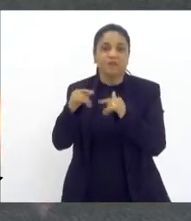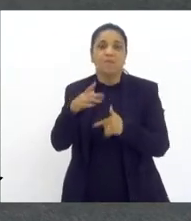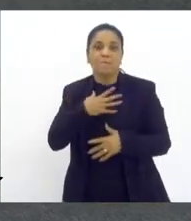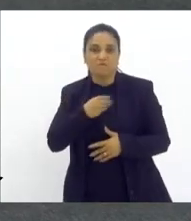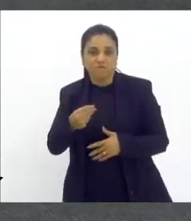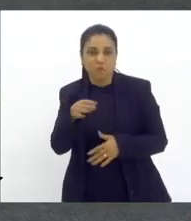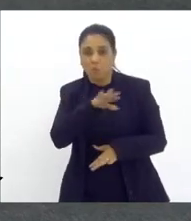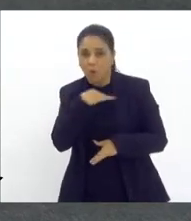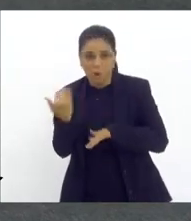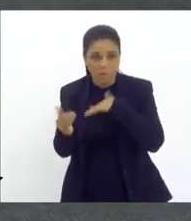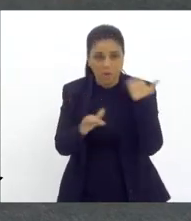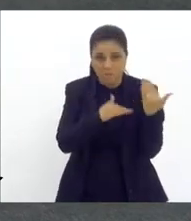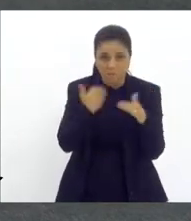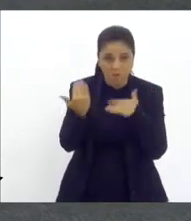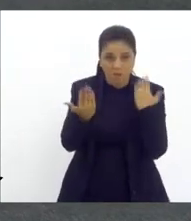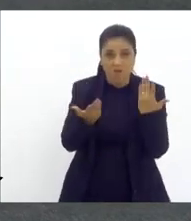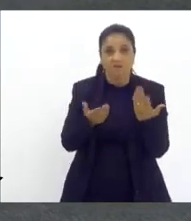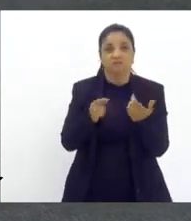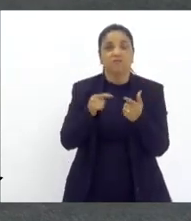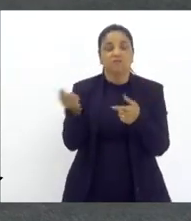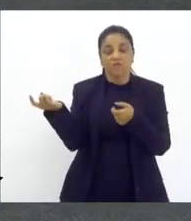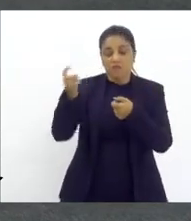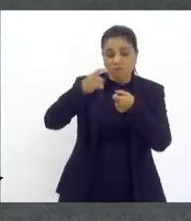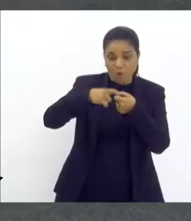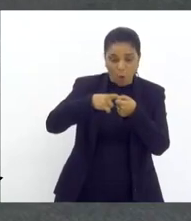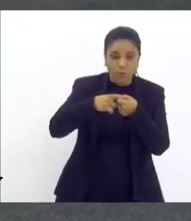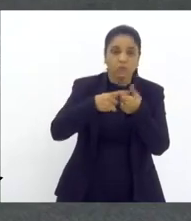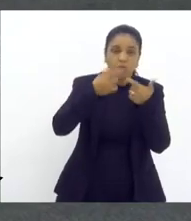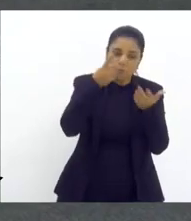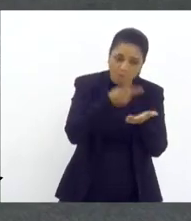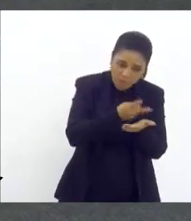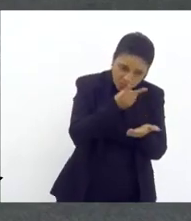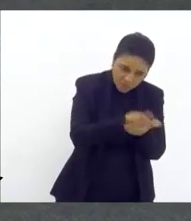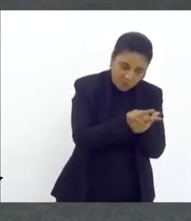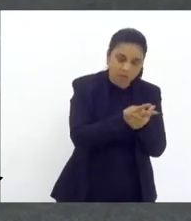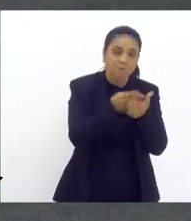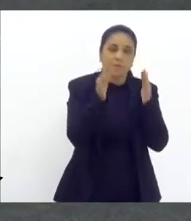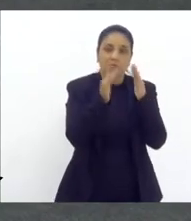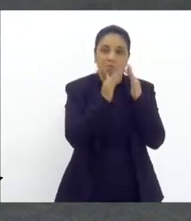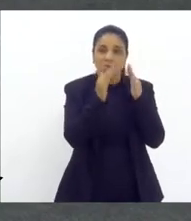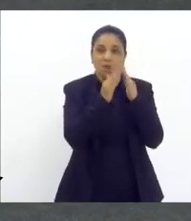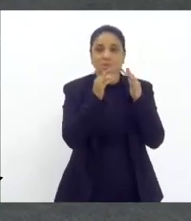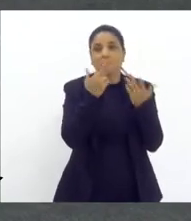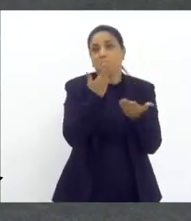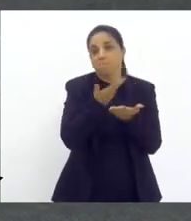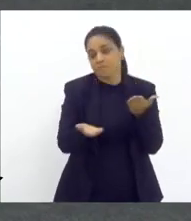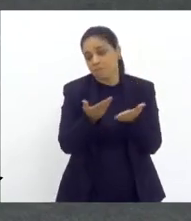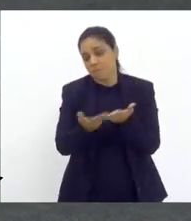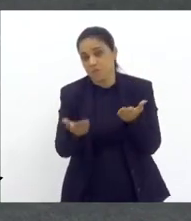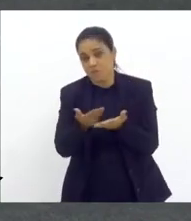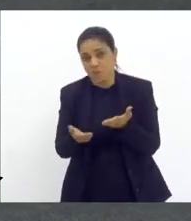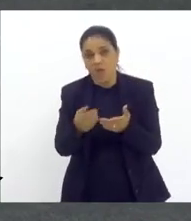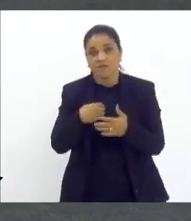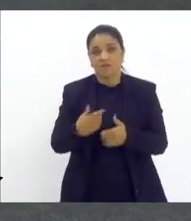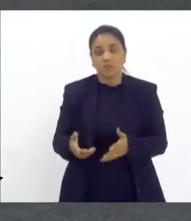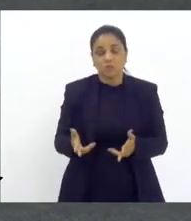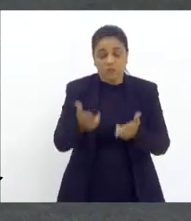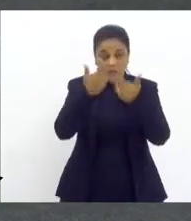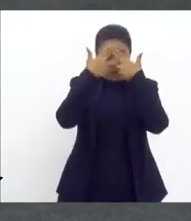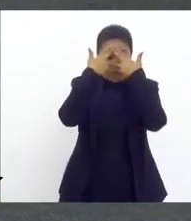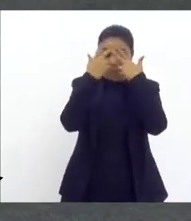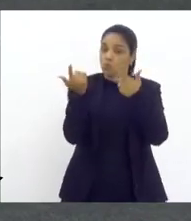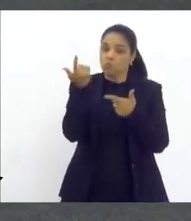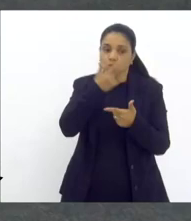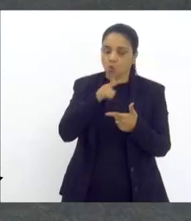é ir de volta para o local ao qual perdeu tudo e do ponto de vista do trauma não consegue nem subir aquela Servidão